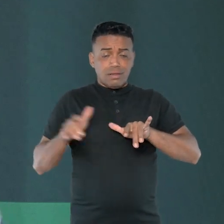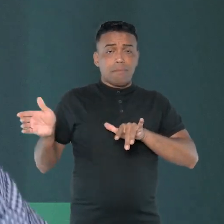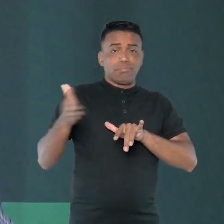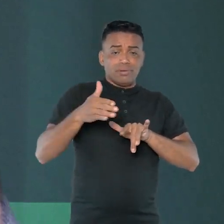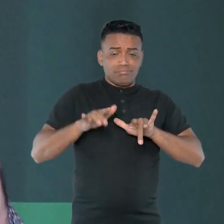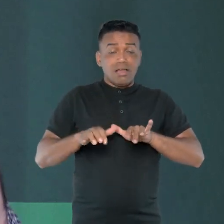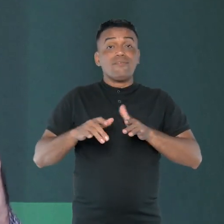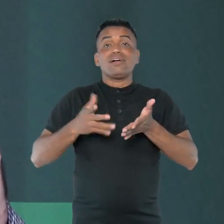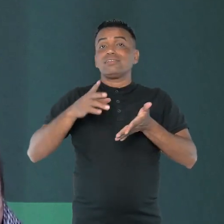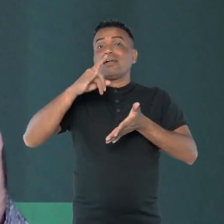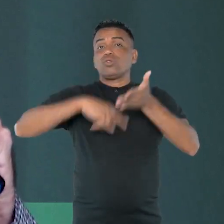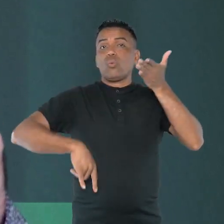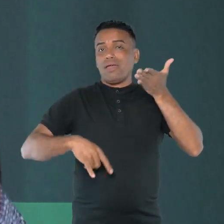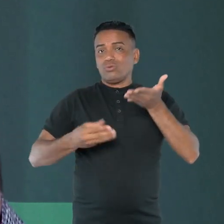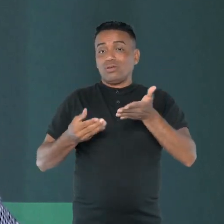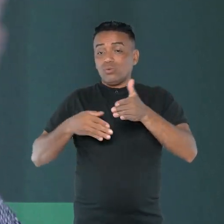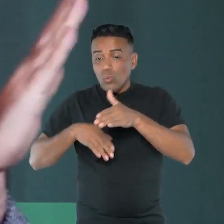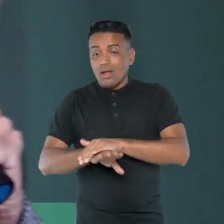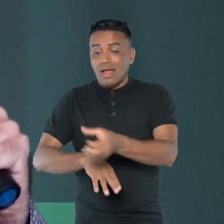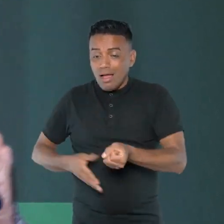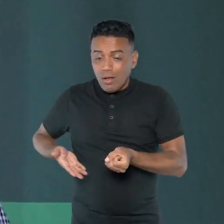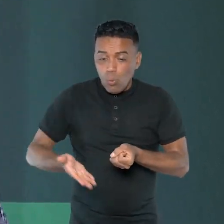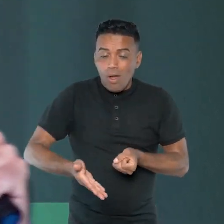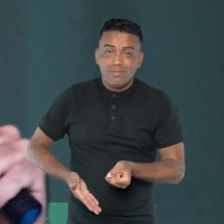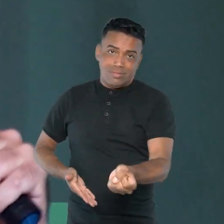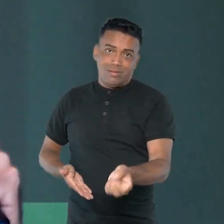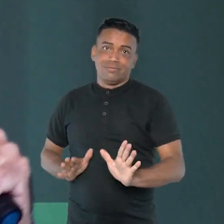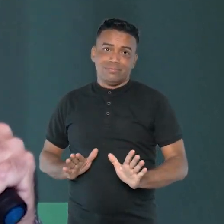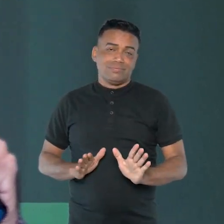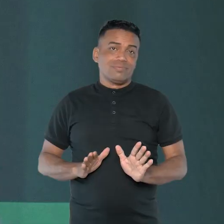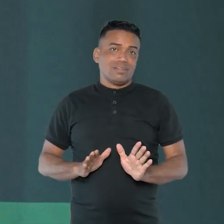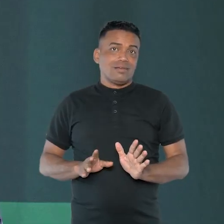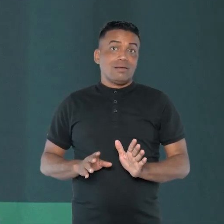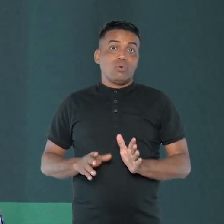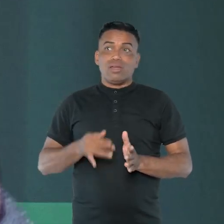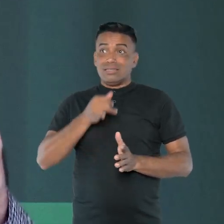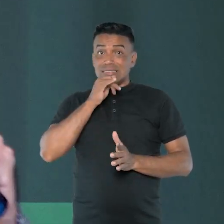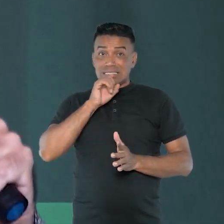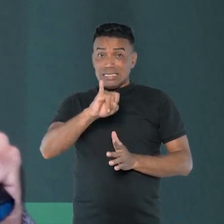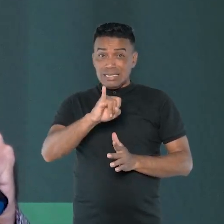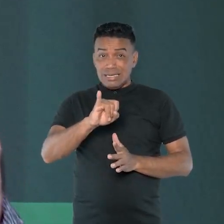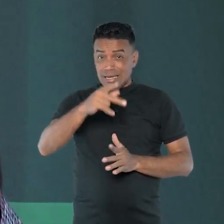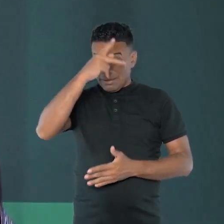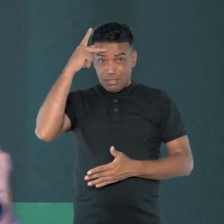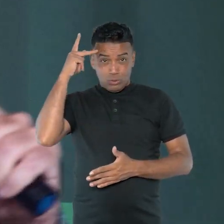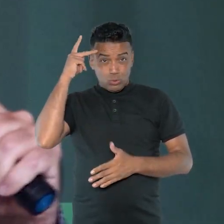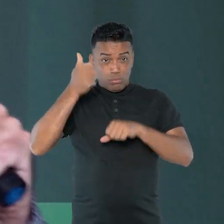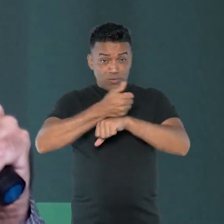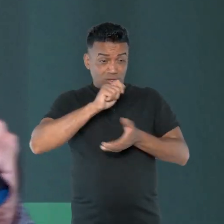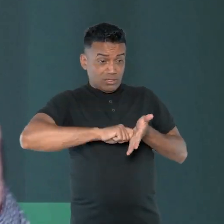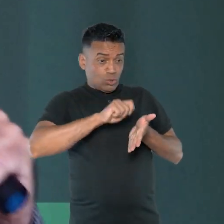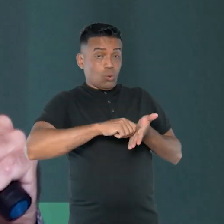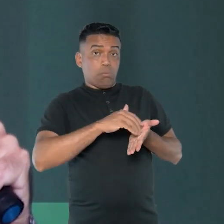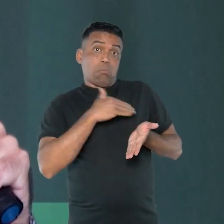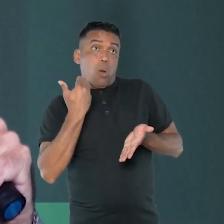isso, e fazia um relatório com isso, e guardava, e a editora guardava aquilo, ou seja, fazia um backup daquela história, porque se acontecesse alguma coisa com o autor, alguém ia